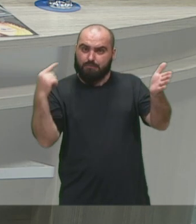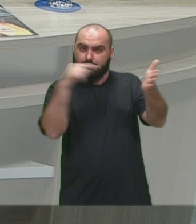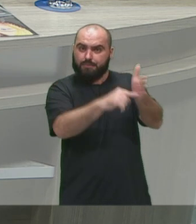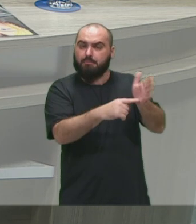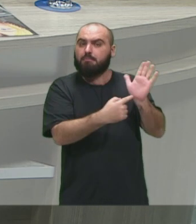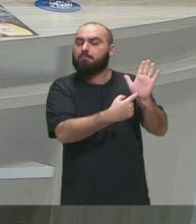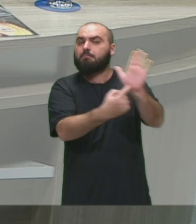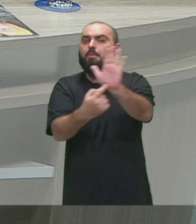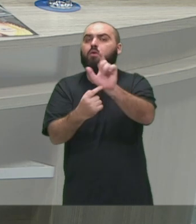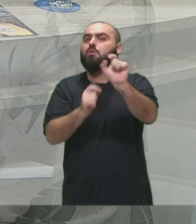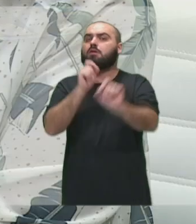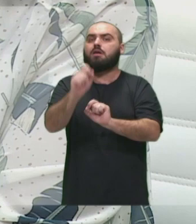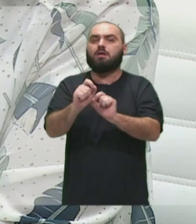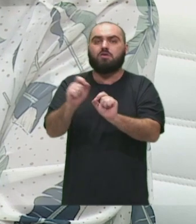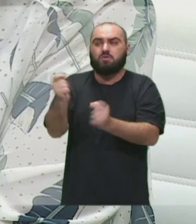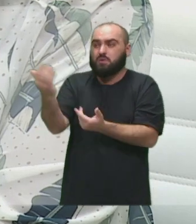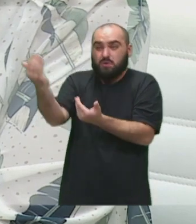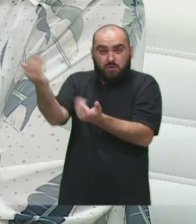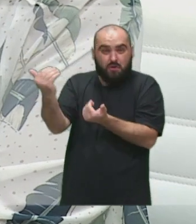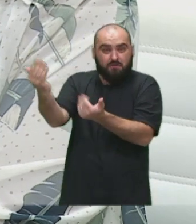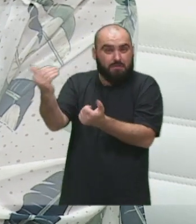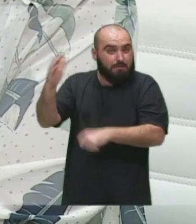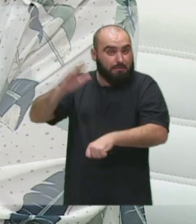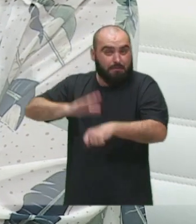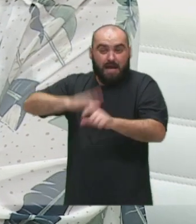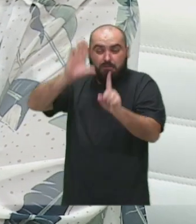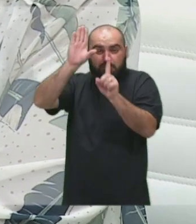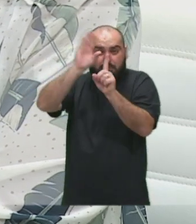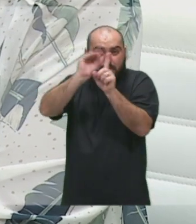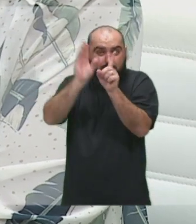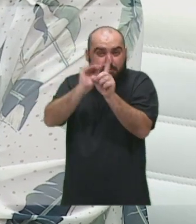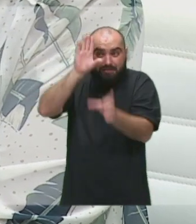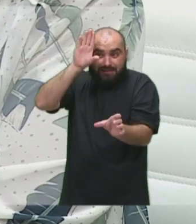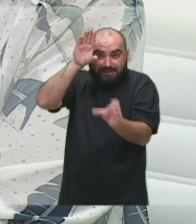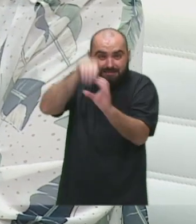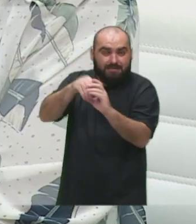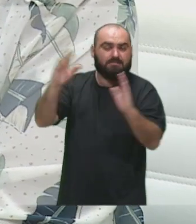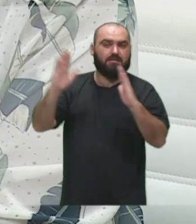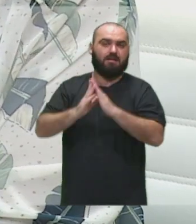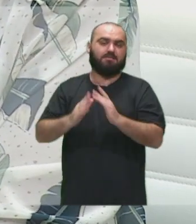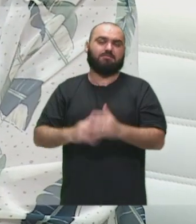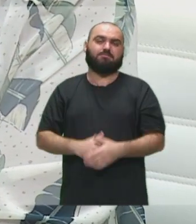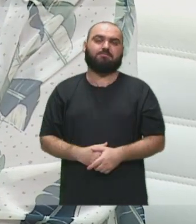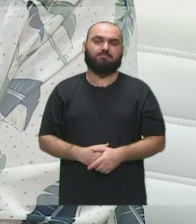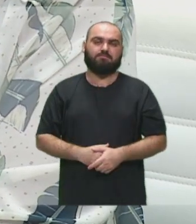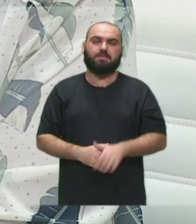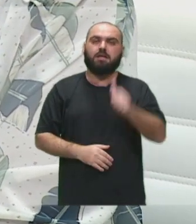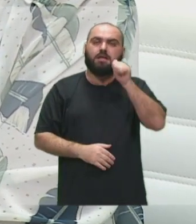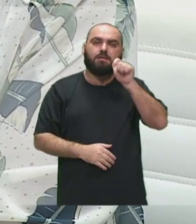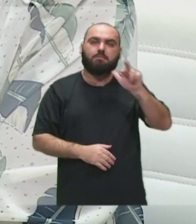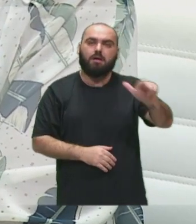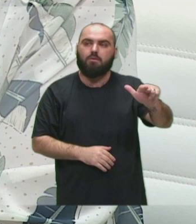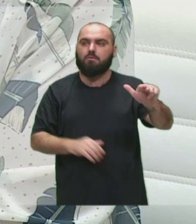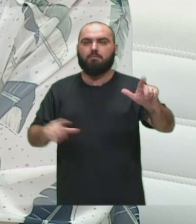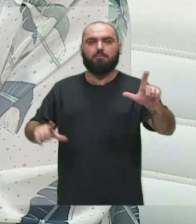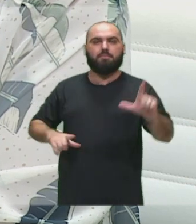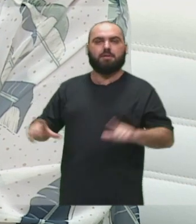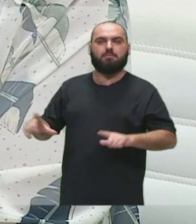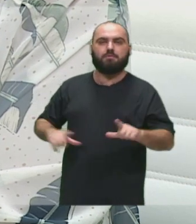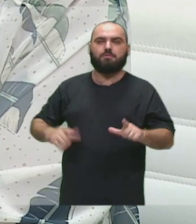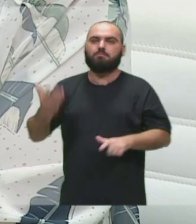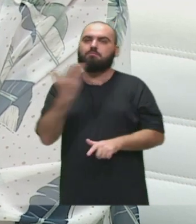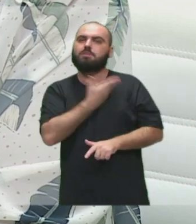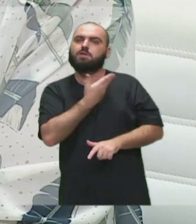os adolescentes são os que mais abusam hoje dentro de casa. Ou seja, irmãos, primos,